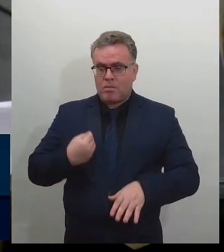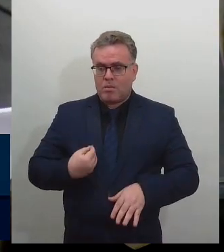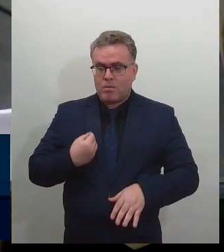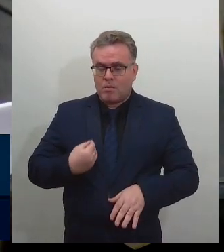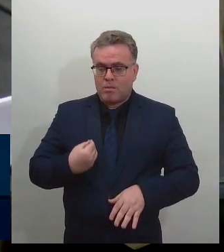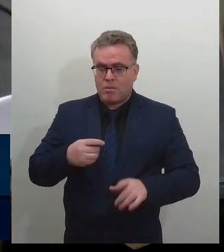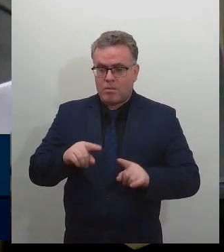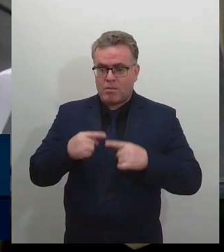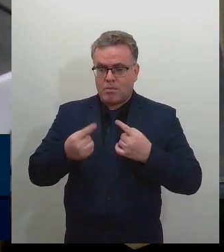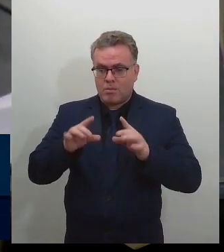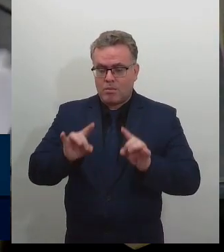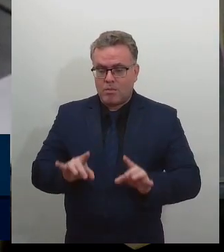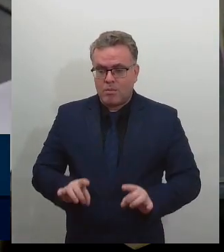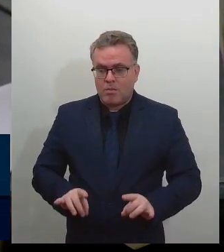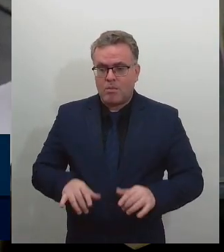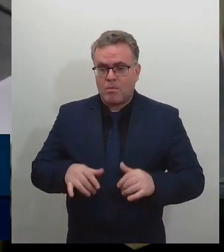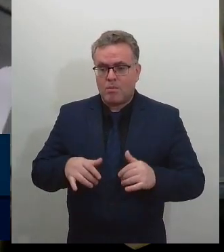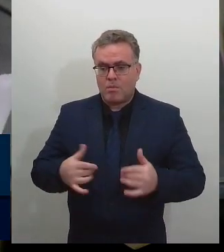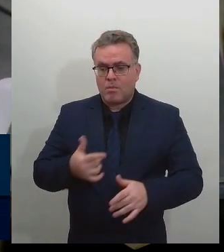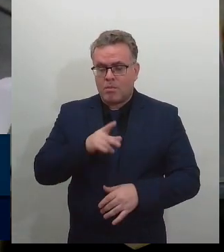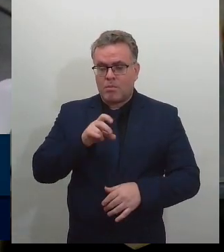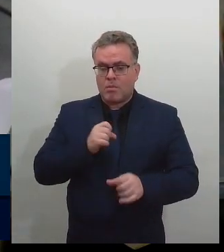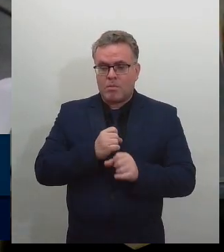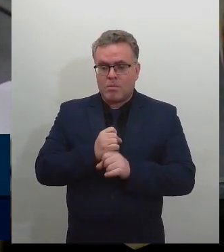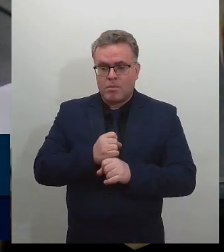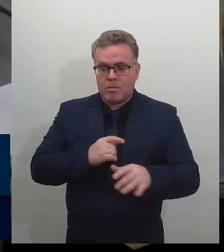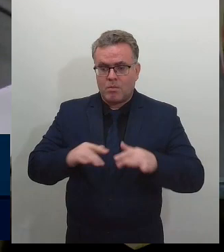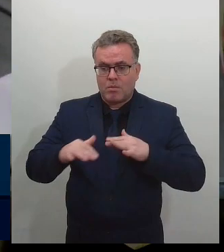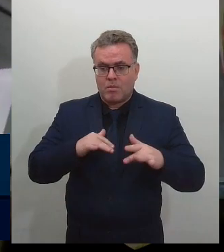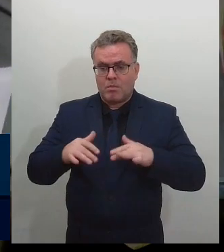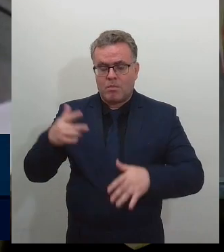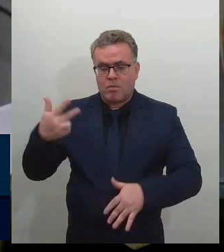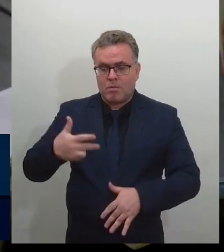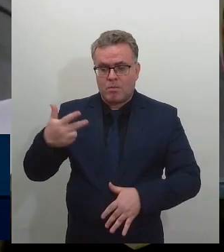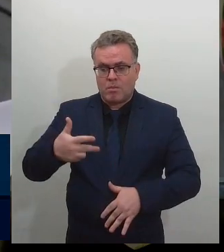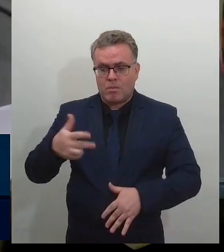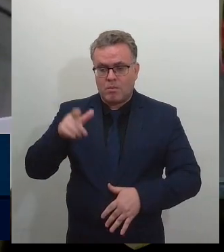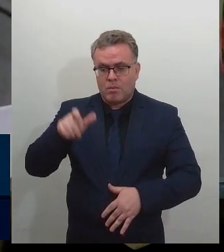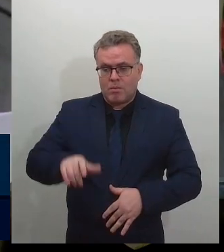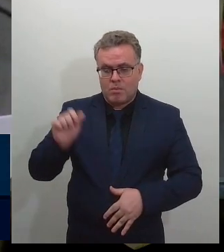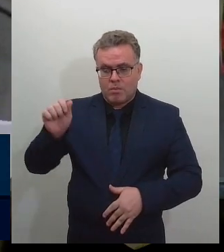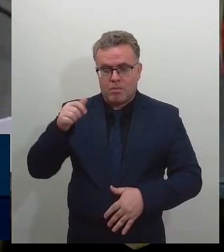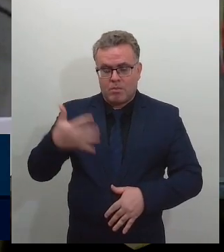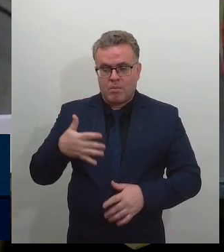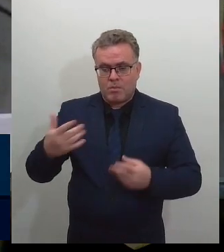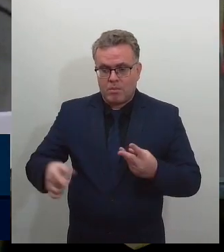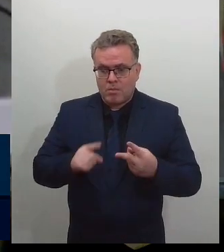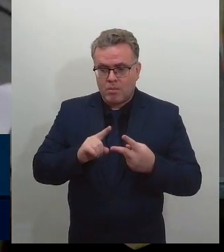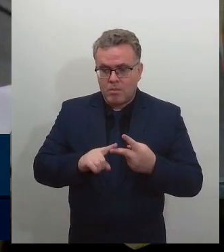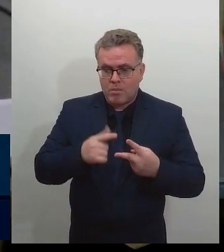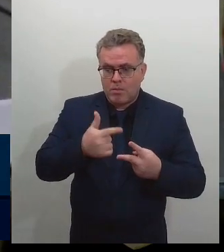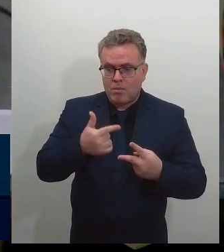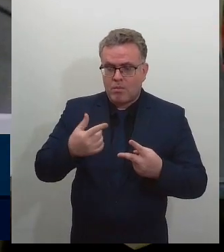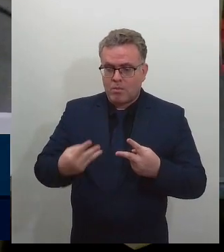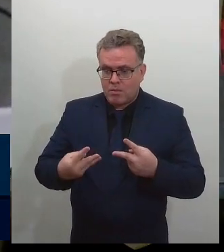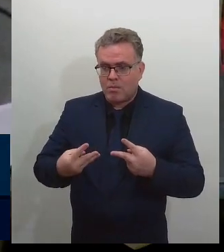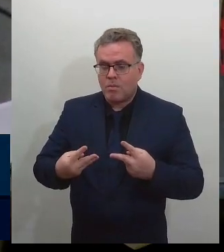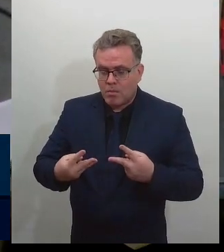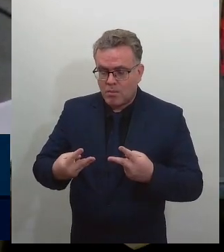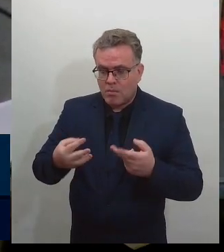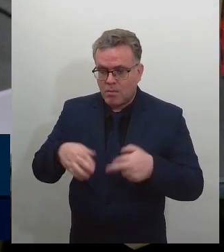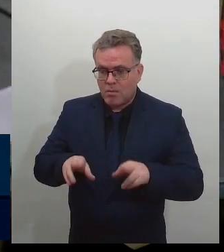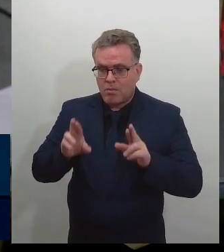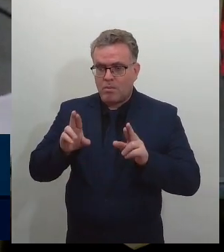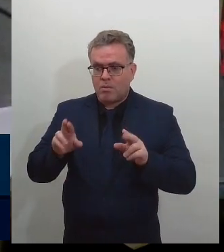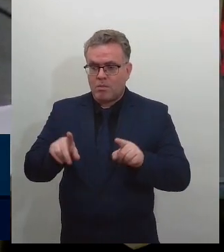alusão aos 50 anos do movimento do hip hop, de autoria da deputada Linda Brasil. No dia 23, também aqui no plenário desta casa,